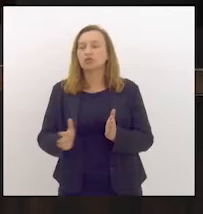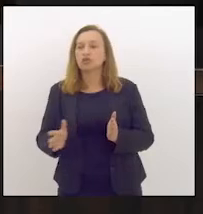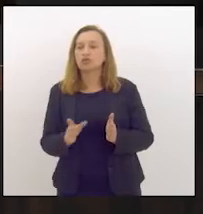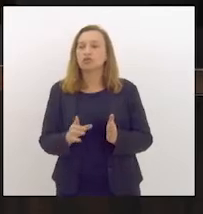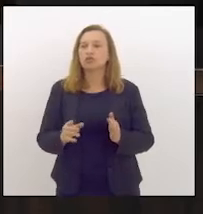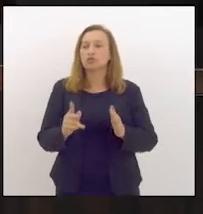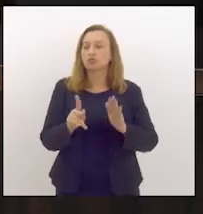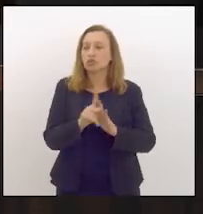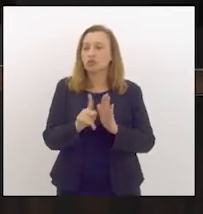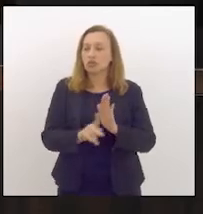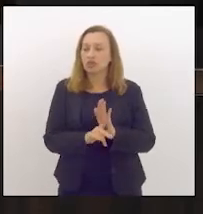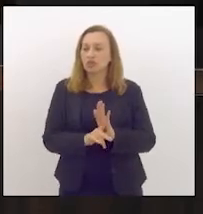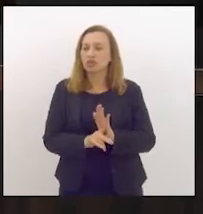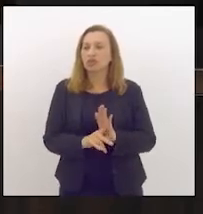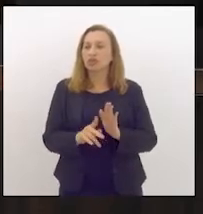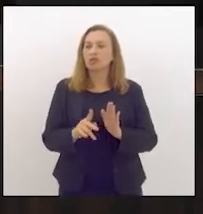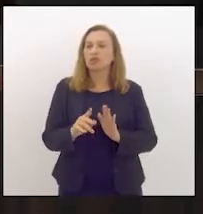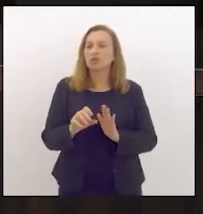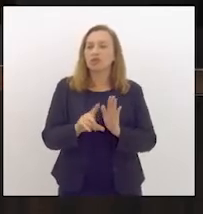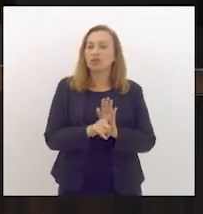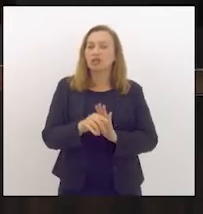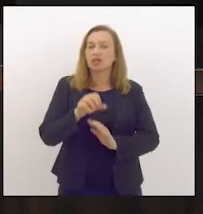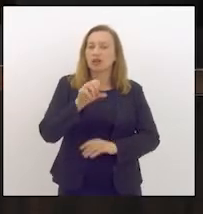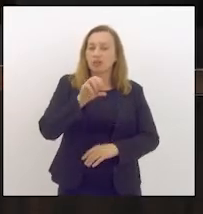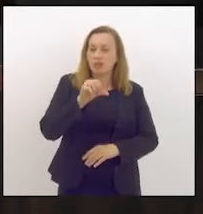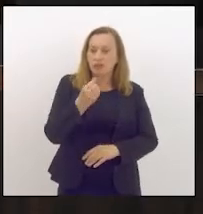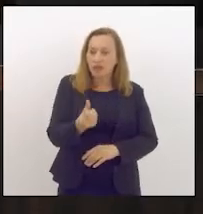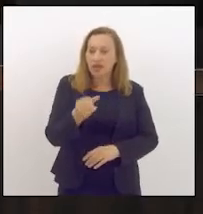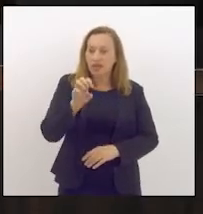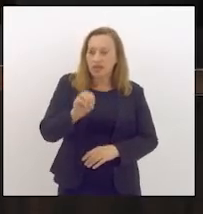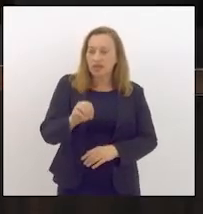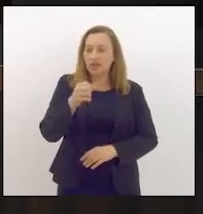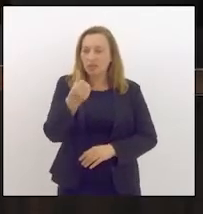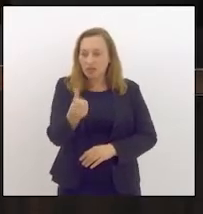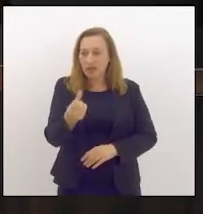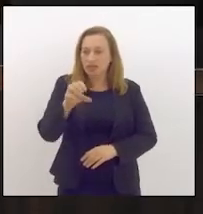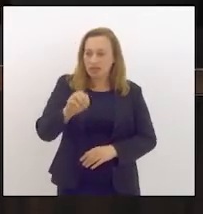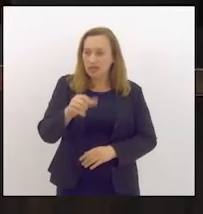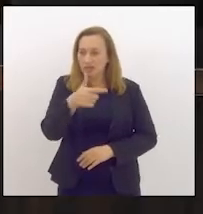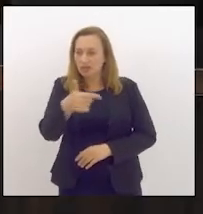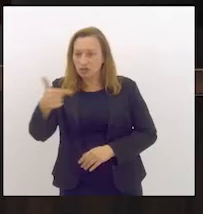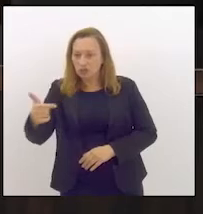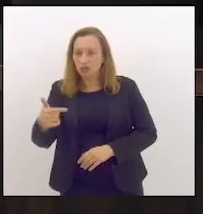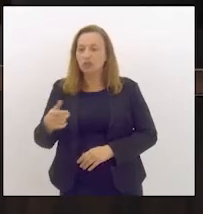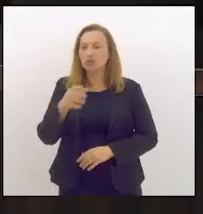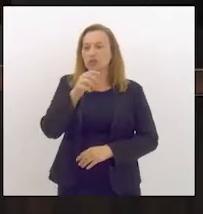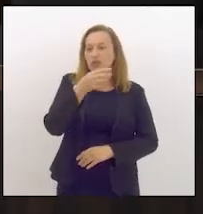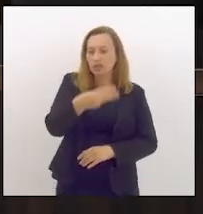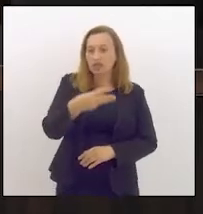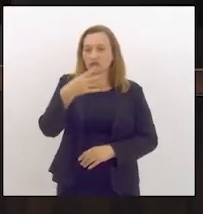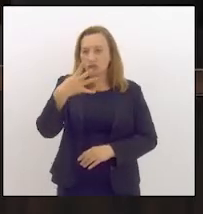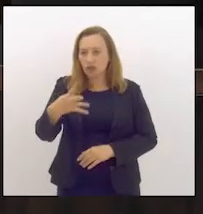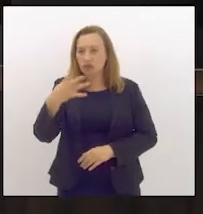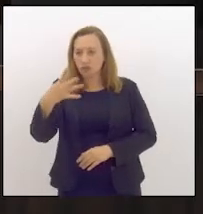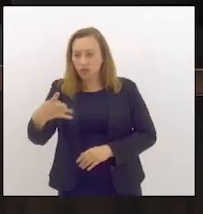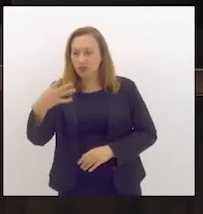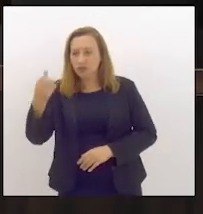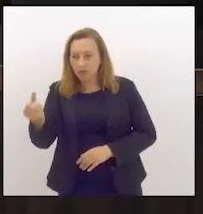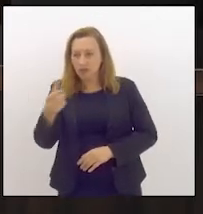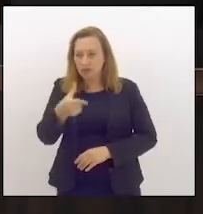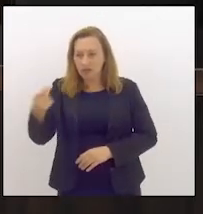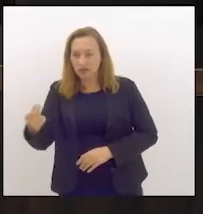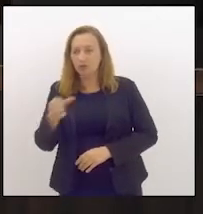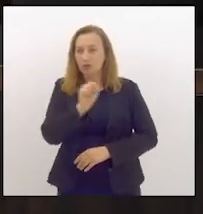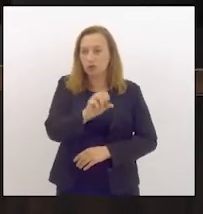dos seguintes projetos projetos de lei nº 60 60 de 22 projeto de lei 3446 de 20